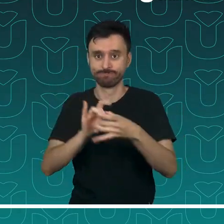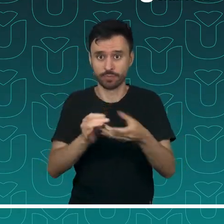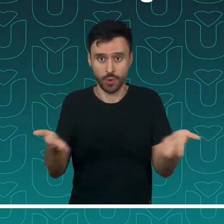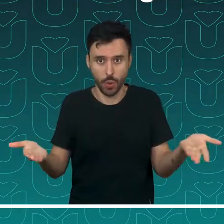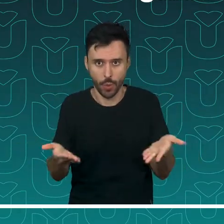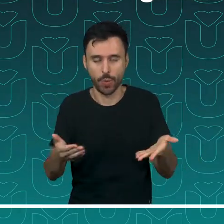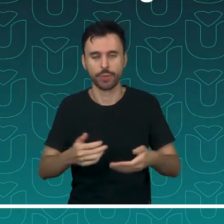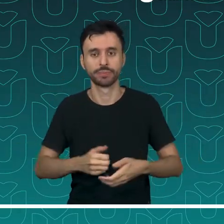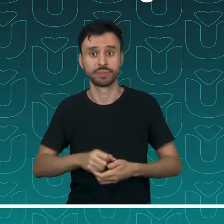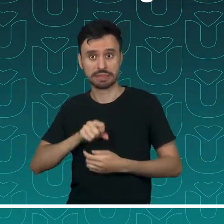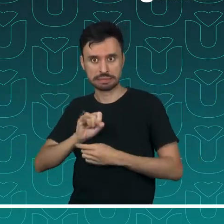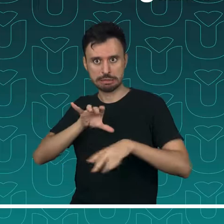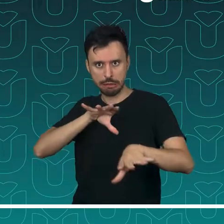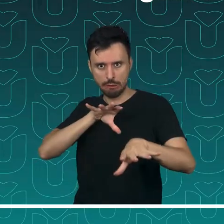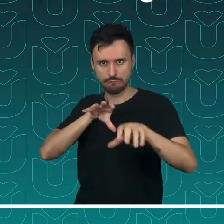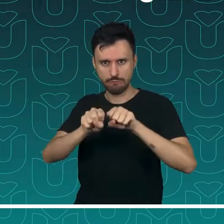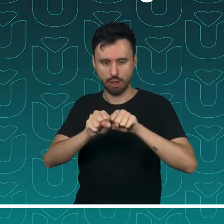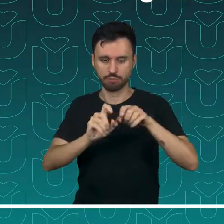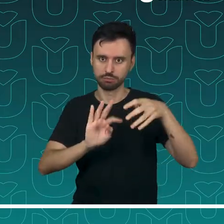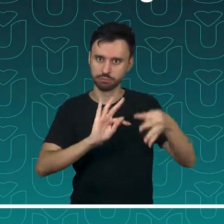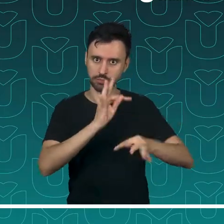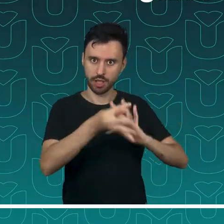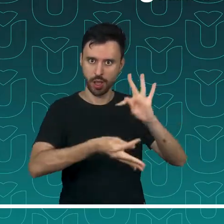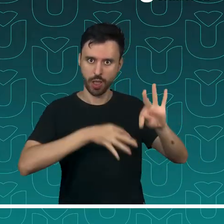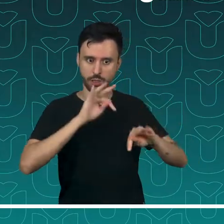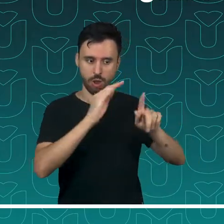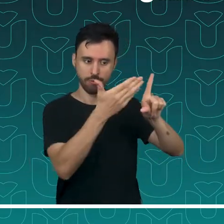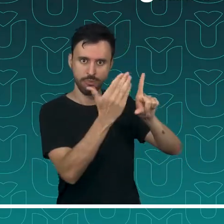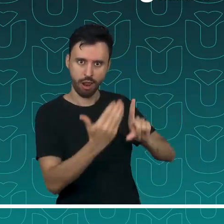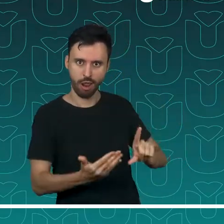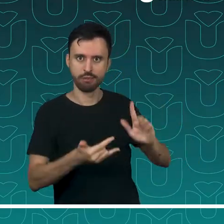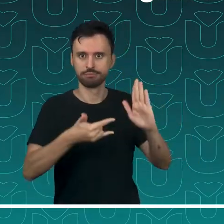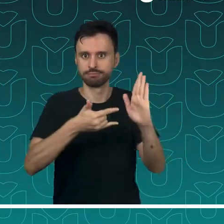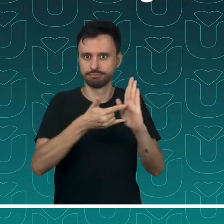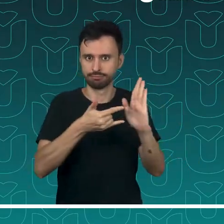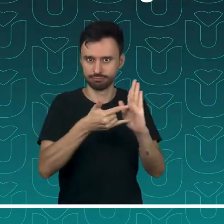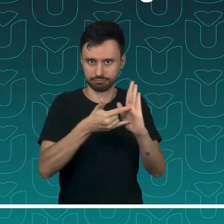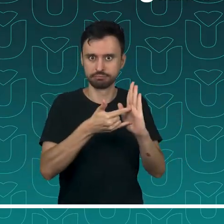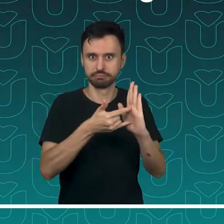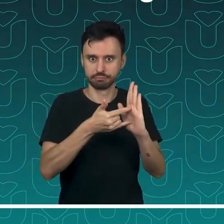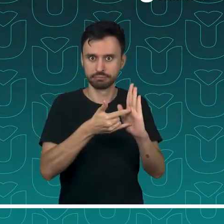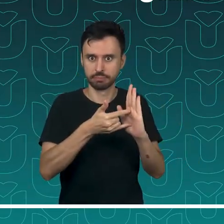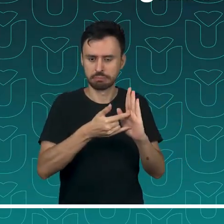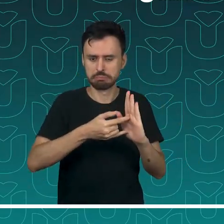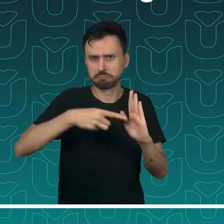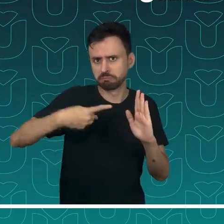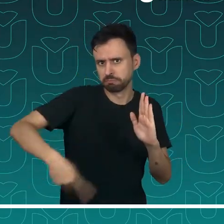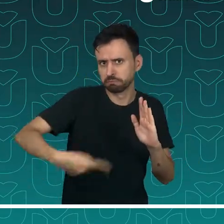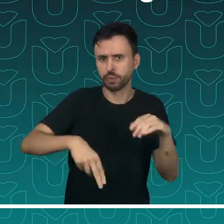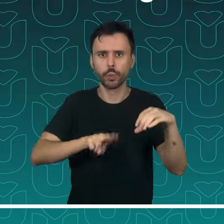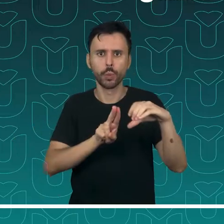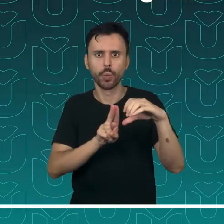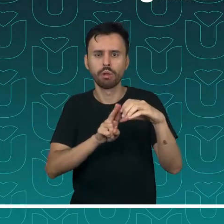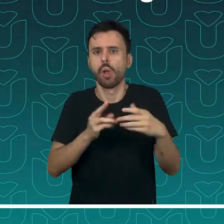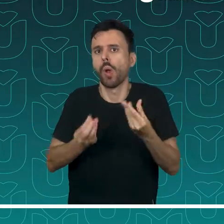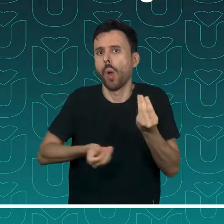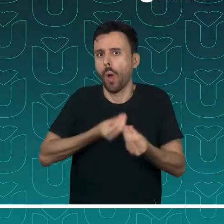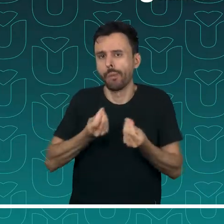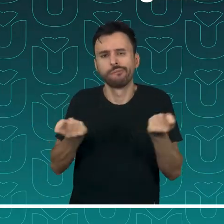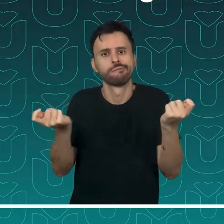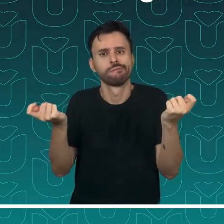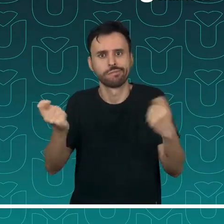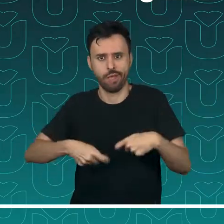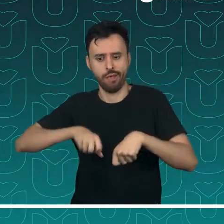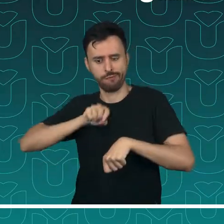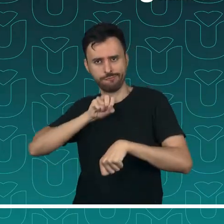atuais. Quem se forma no curso Tecnólogo de Análise e Desenvolvimento de Sistemas aqui da Uníntese terá